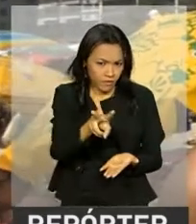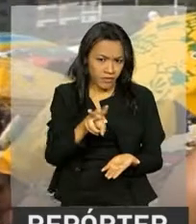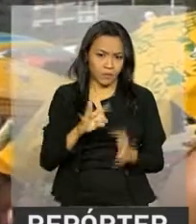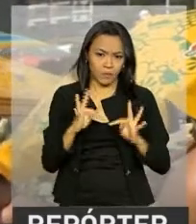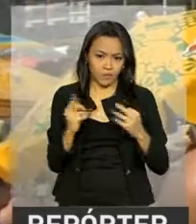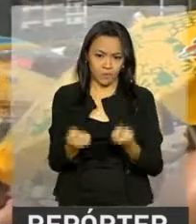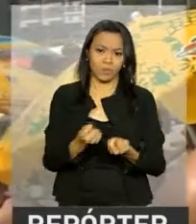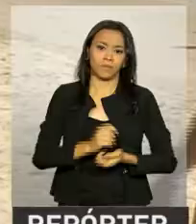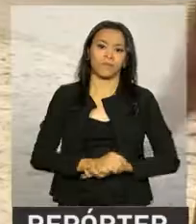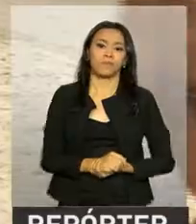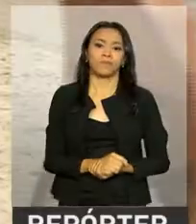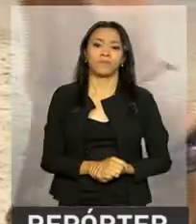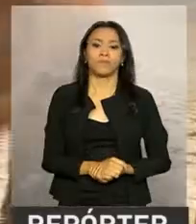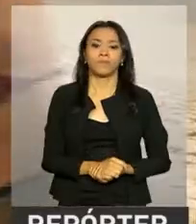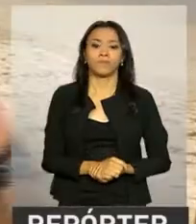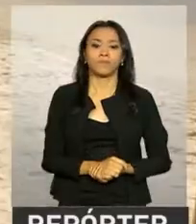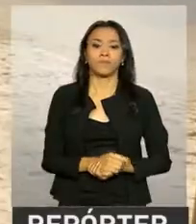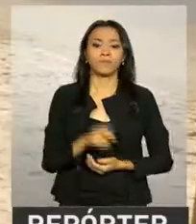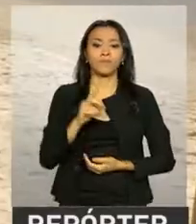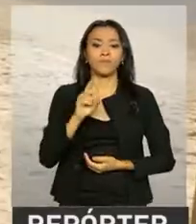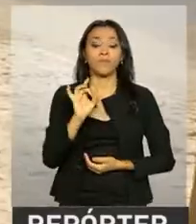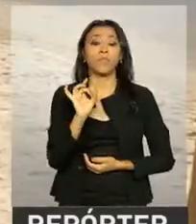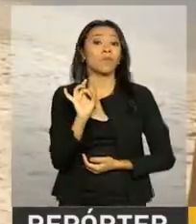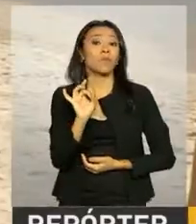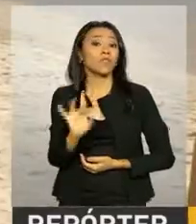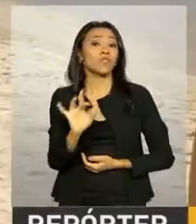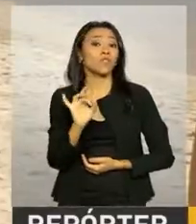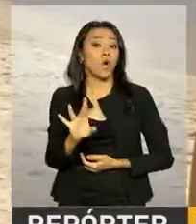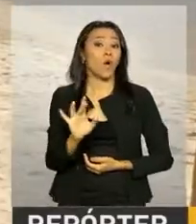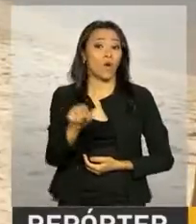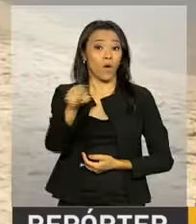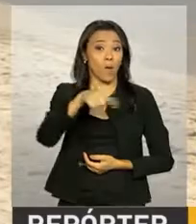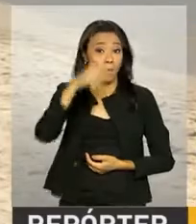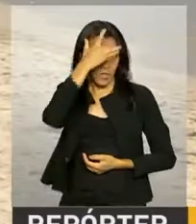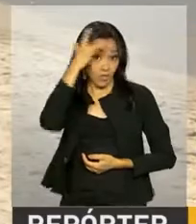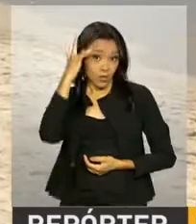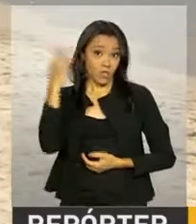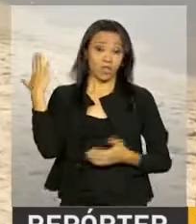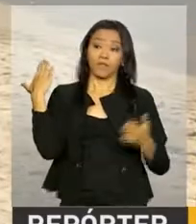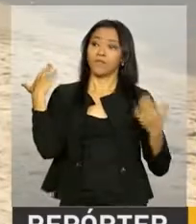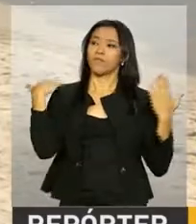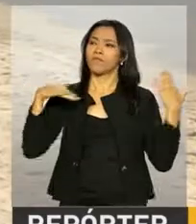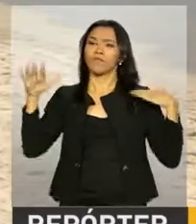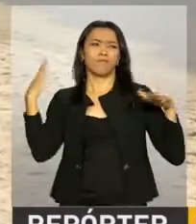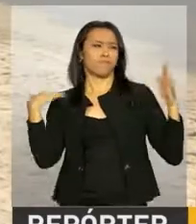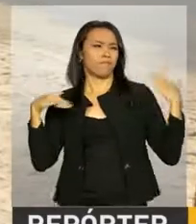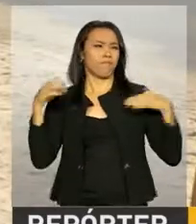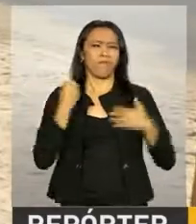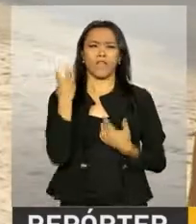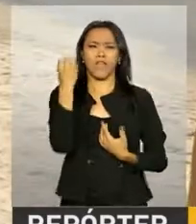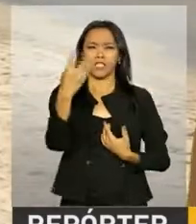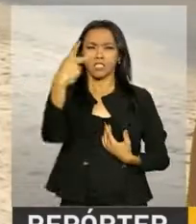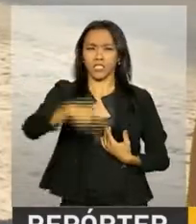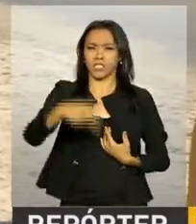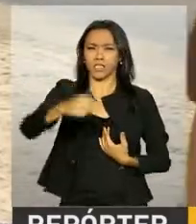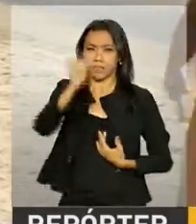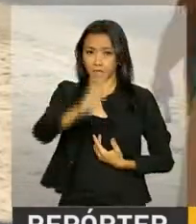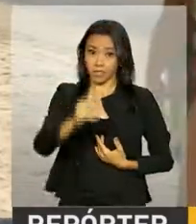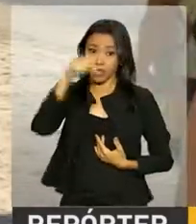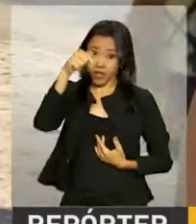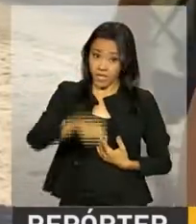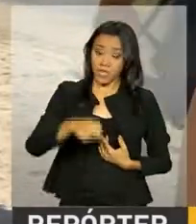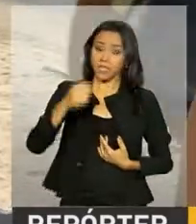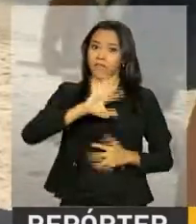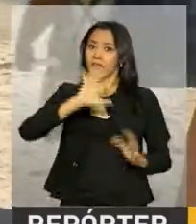encerrou marcel e não são só os estrangeiros que querem viajar pelo brasil neste verão o país também será o